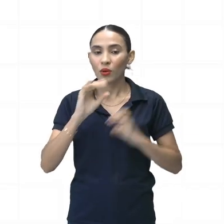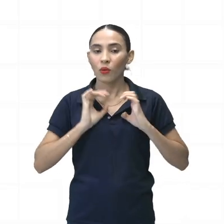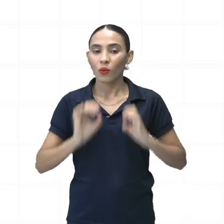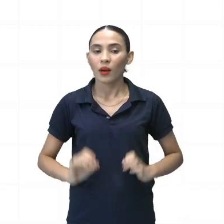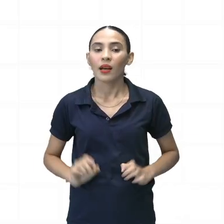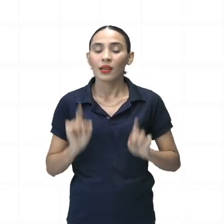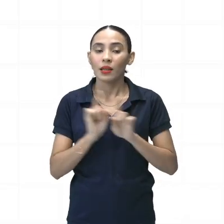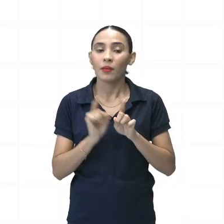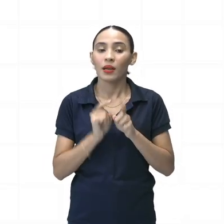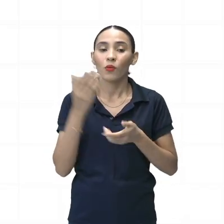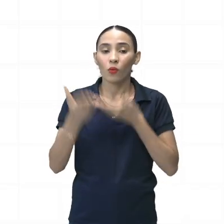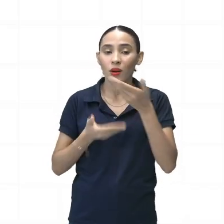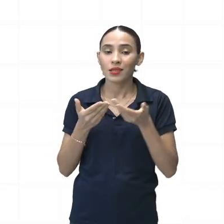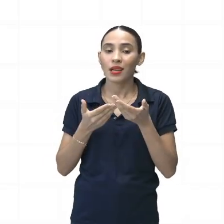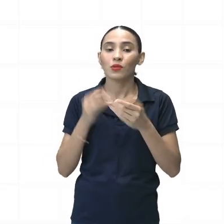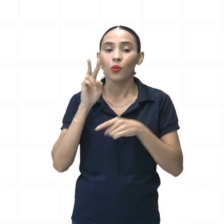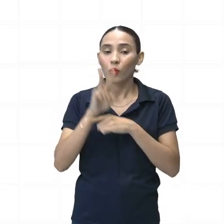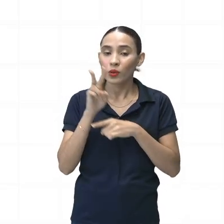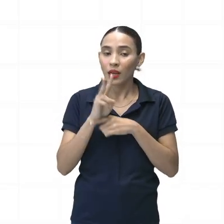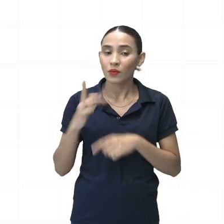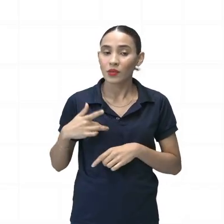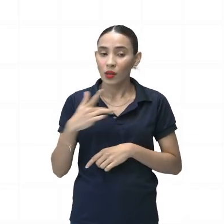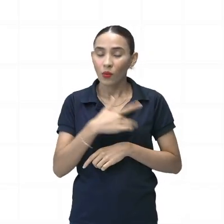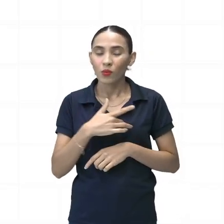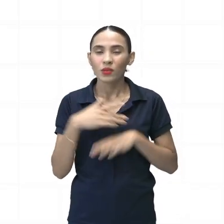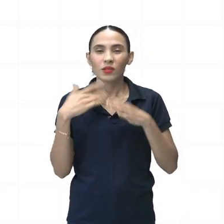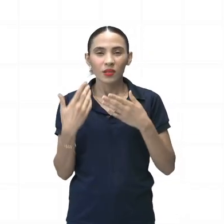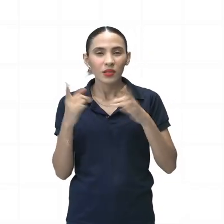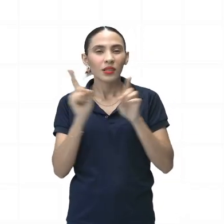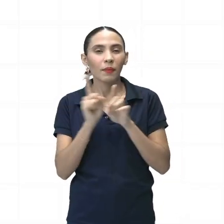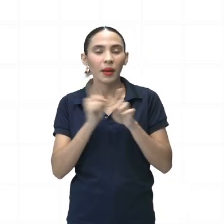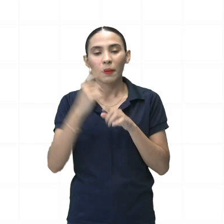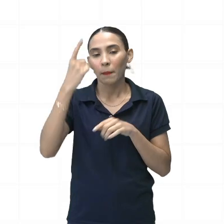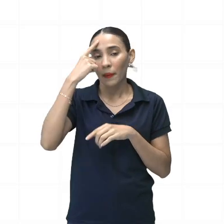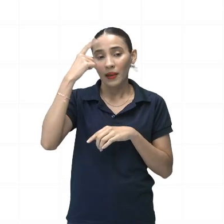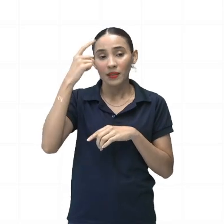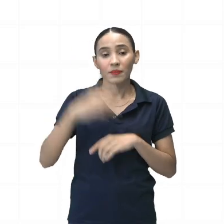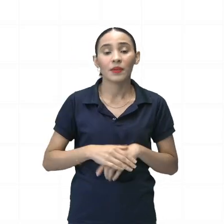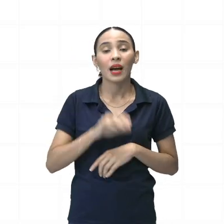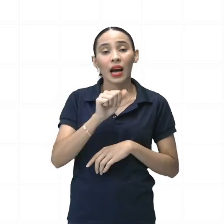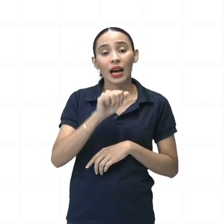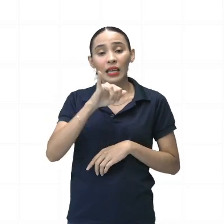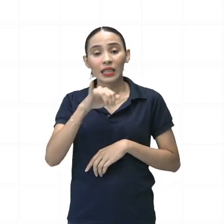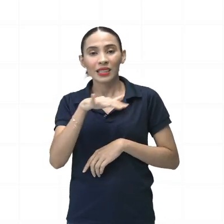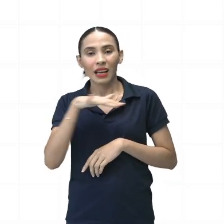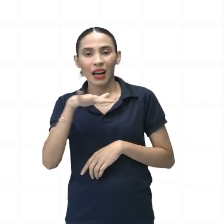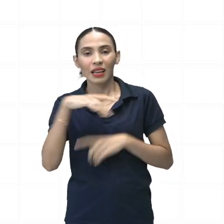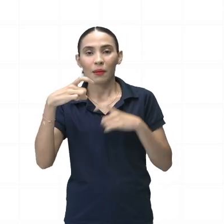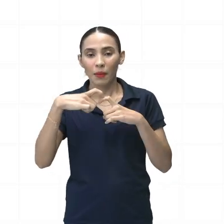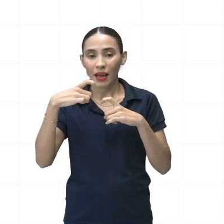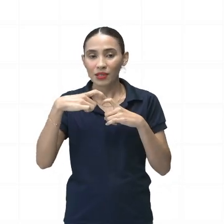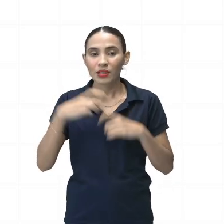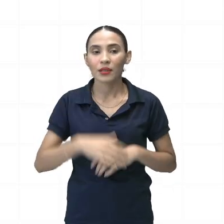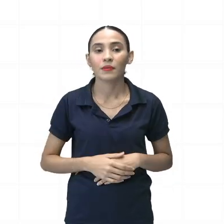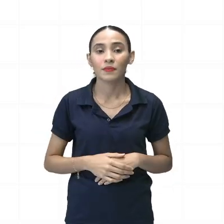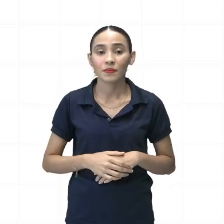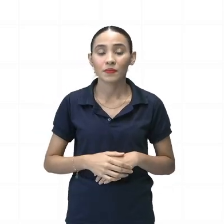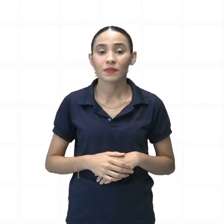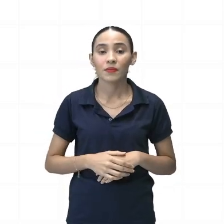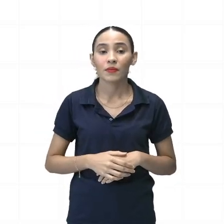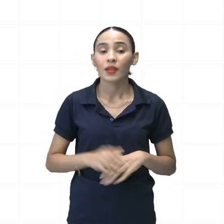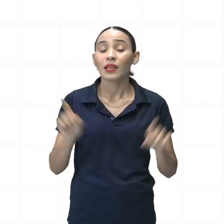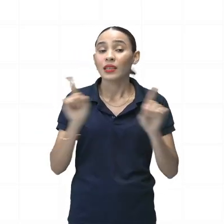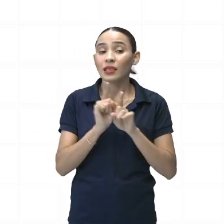Também os direitos dos animais em pesquisas, a saúde mental, a